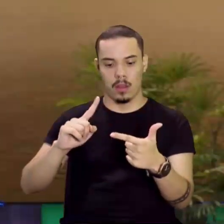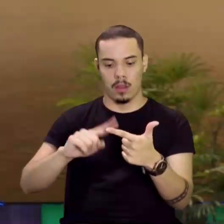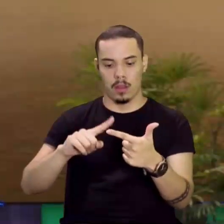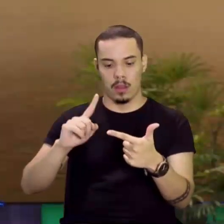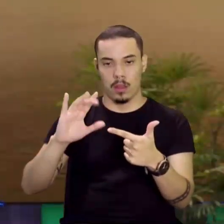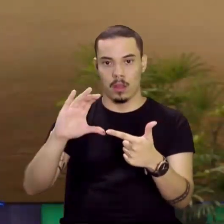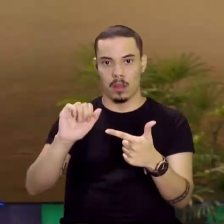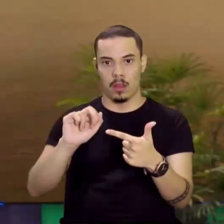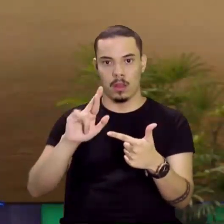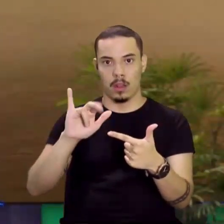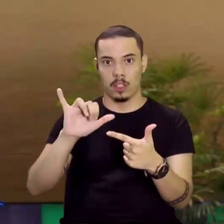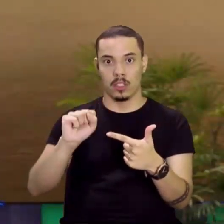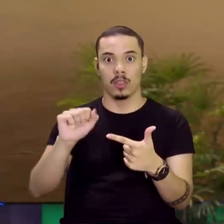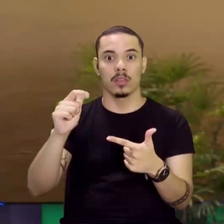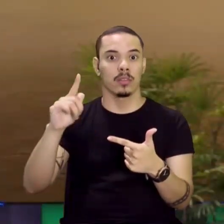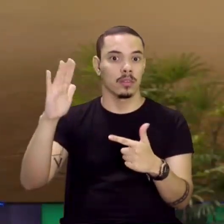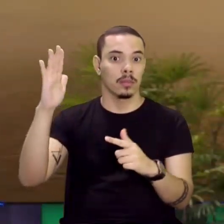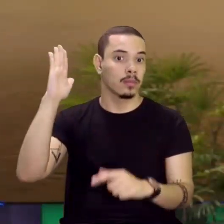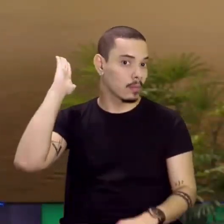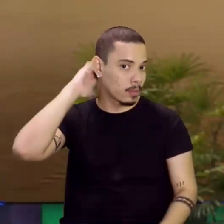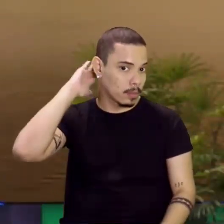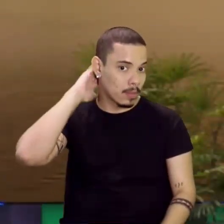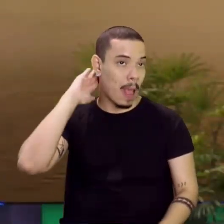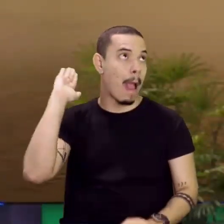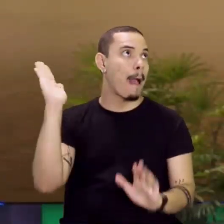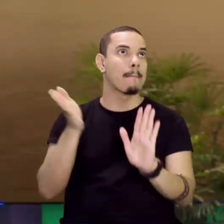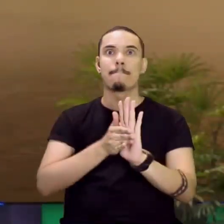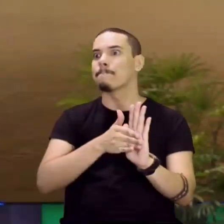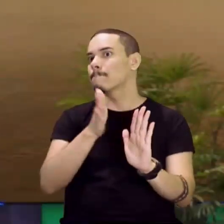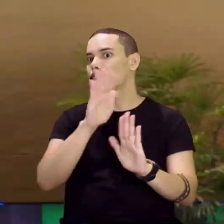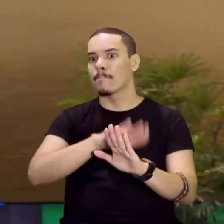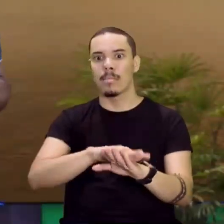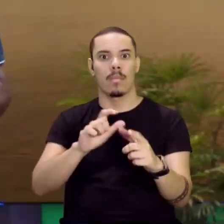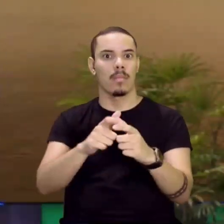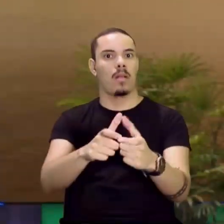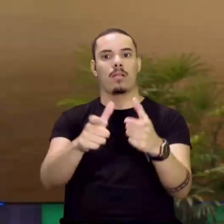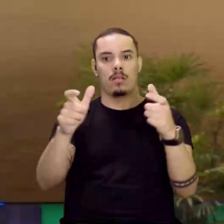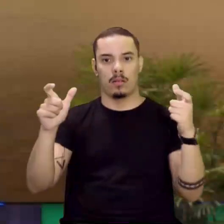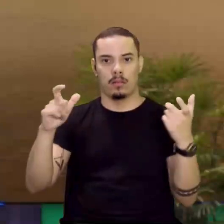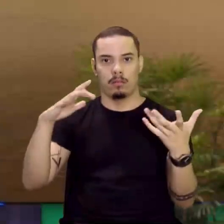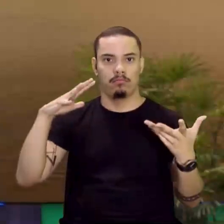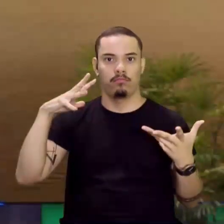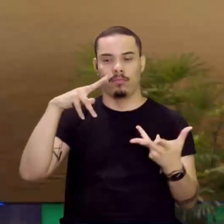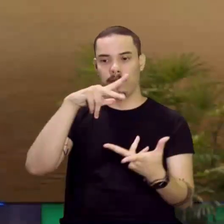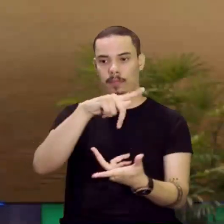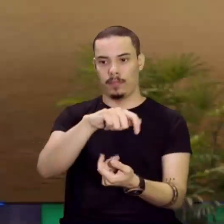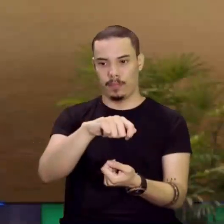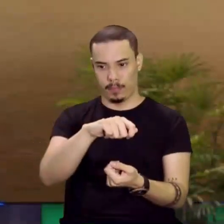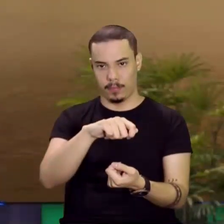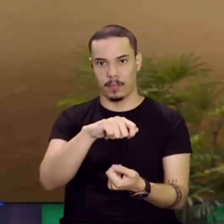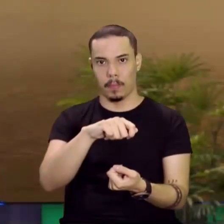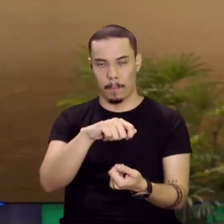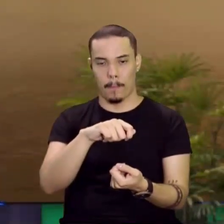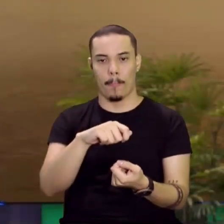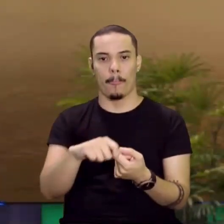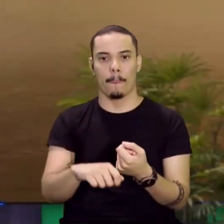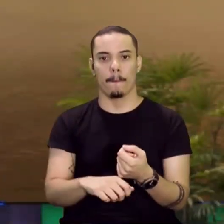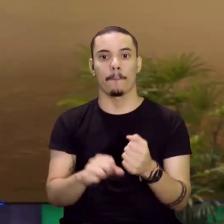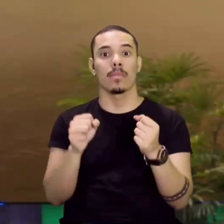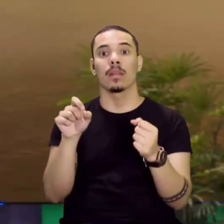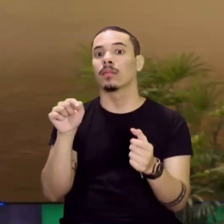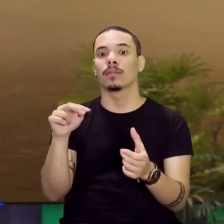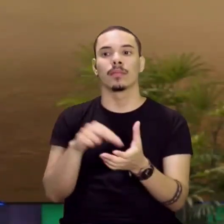maior reserva. Eu falei a maior reserva de minerais metálicos do planeta. E